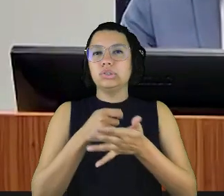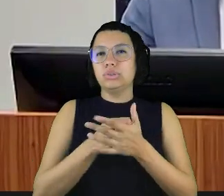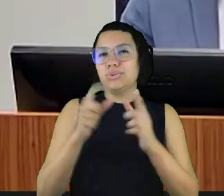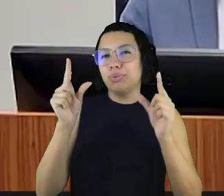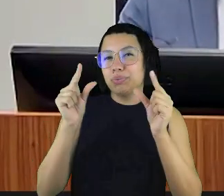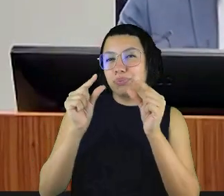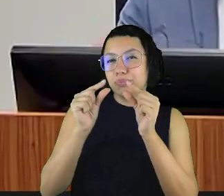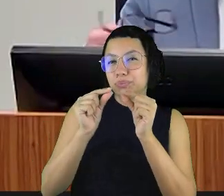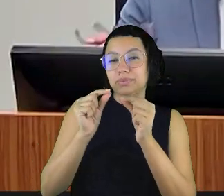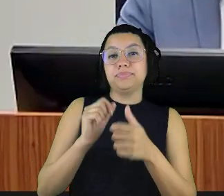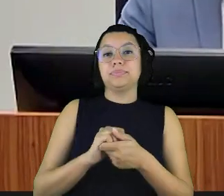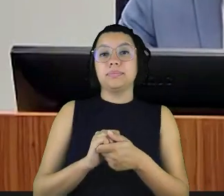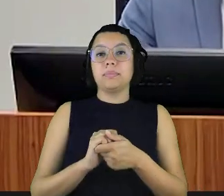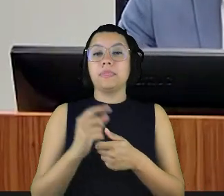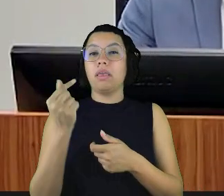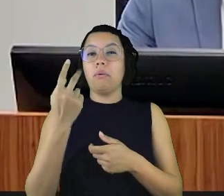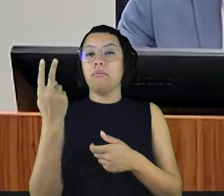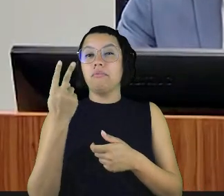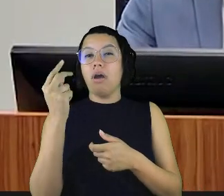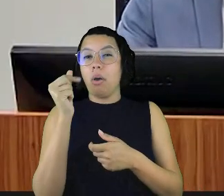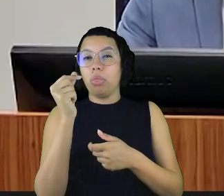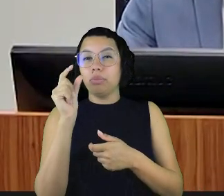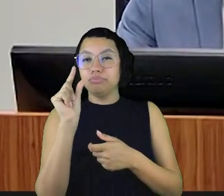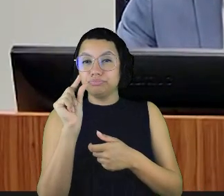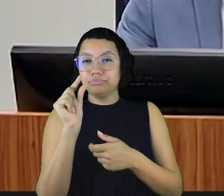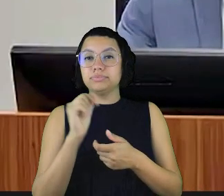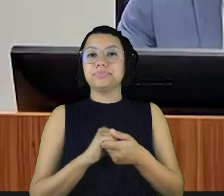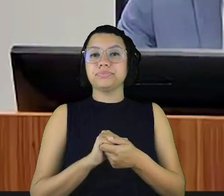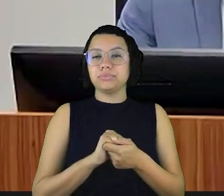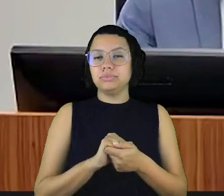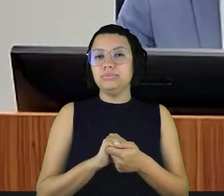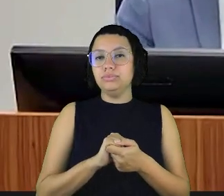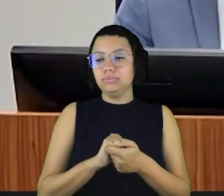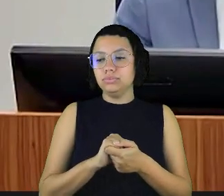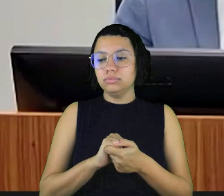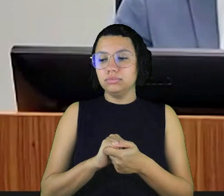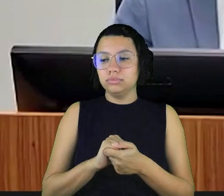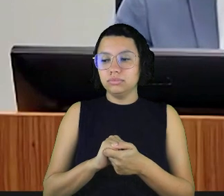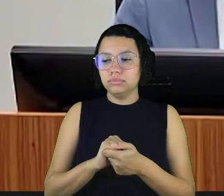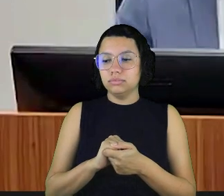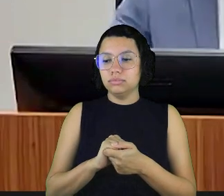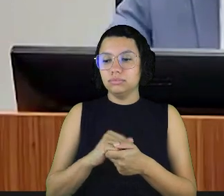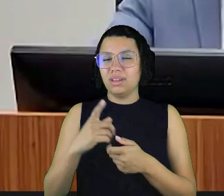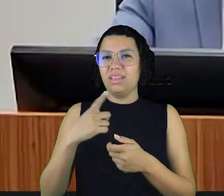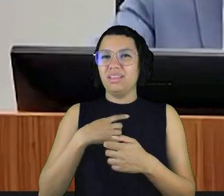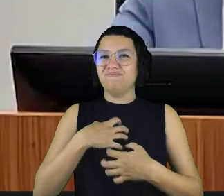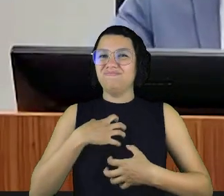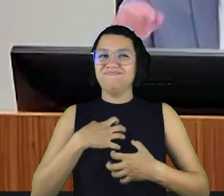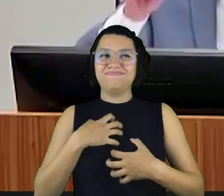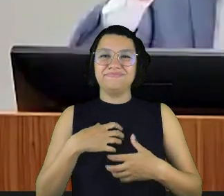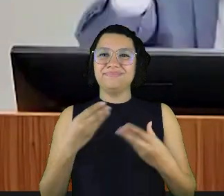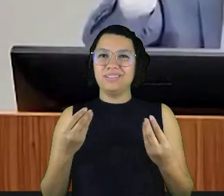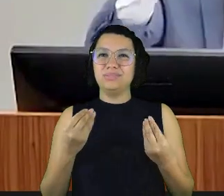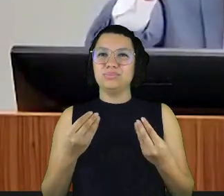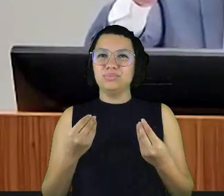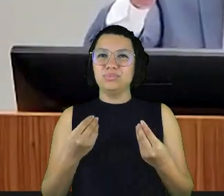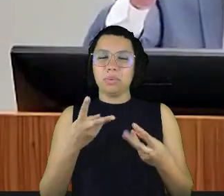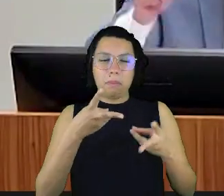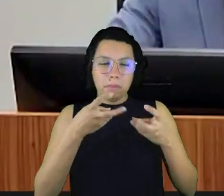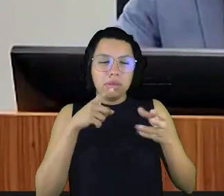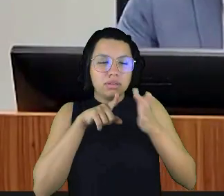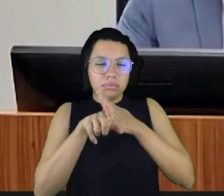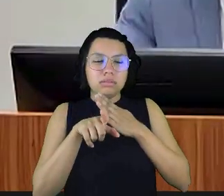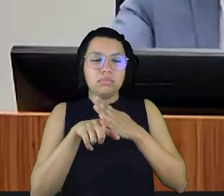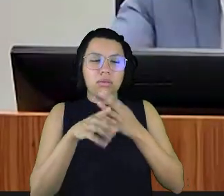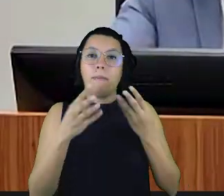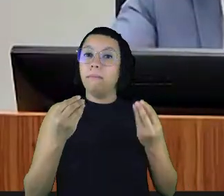aquelas de pequeno valor, para Isso tem incomodado muito, né? A gente percebe nas perguntas, bastante. né? Eu achei